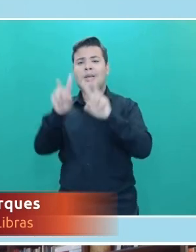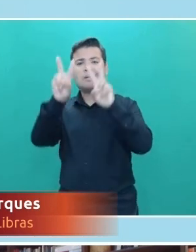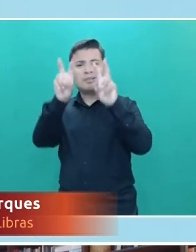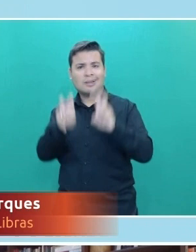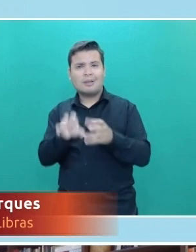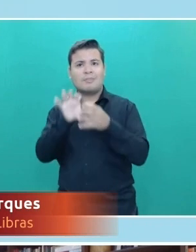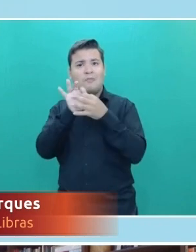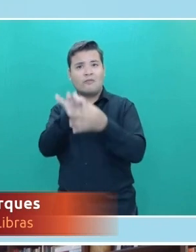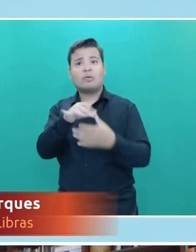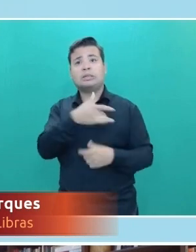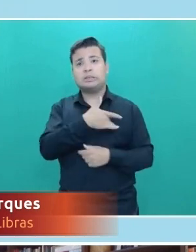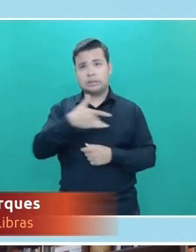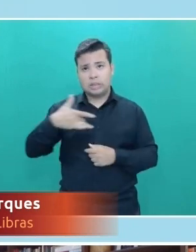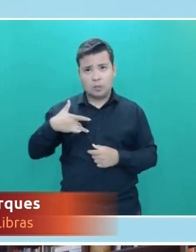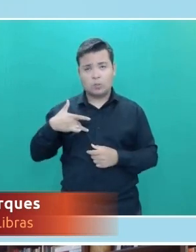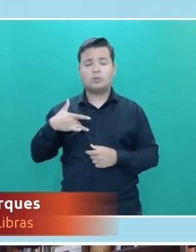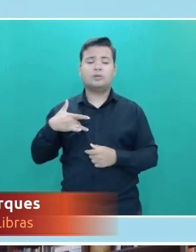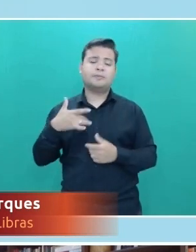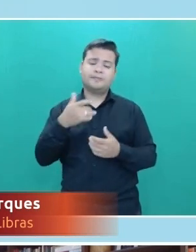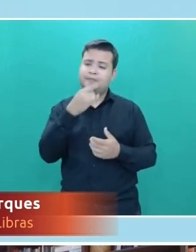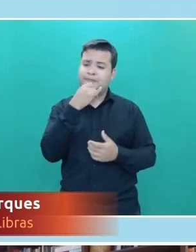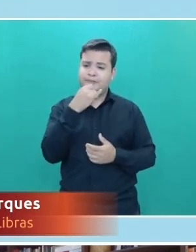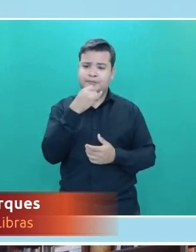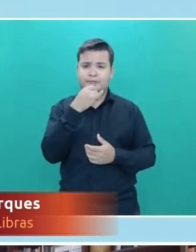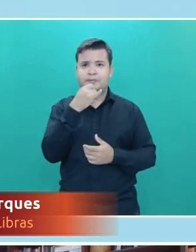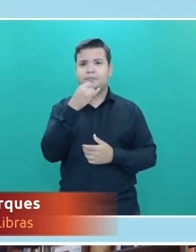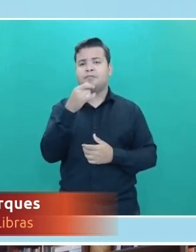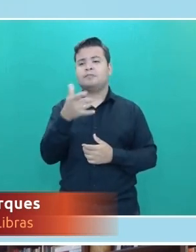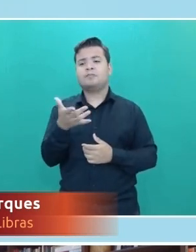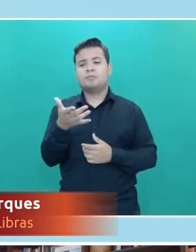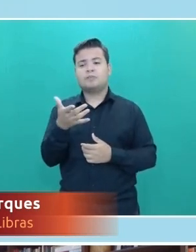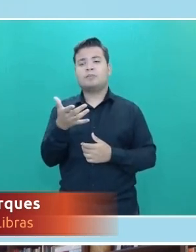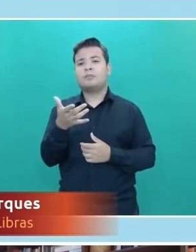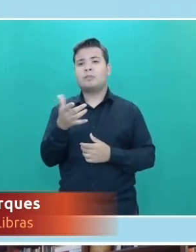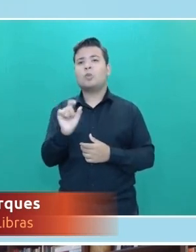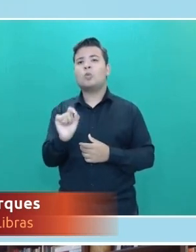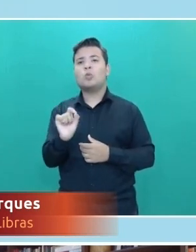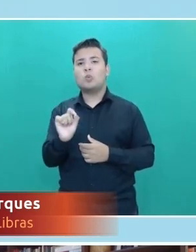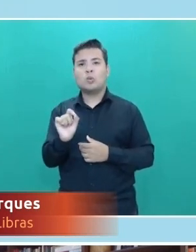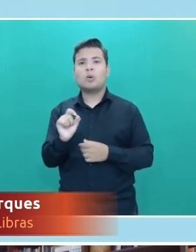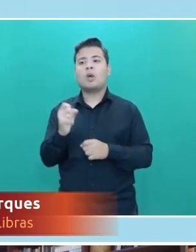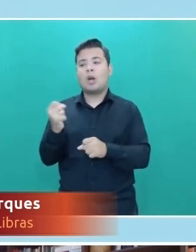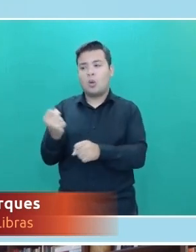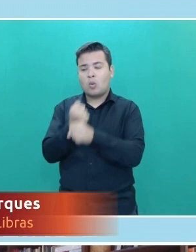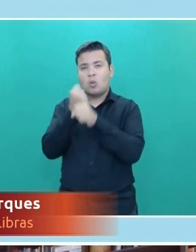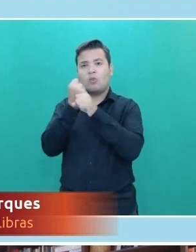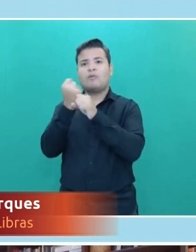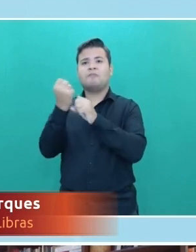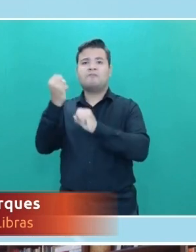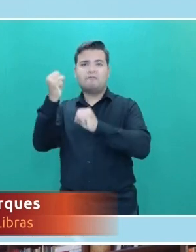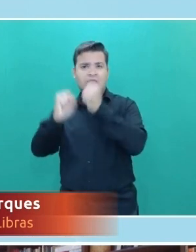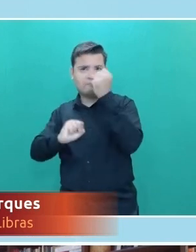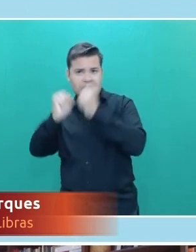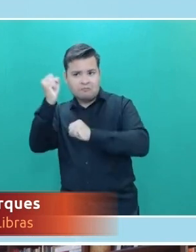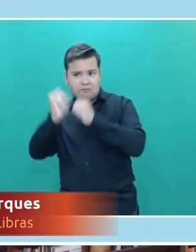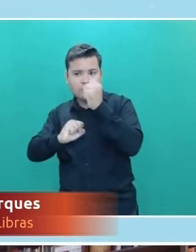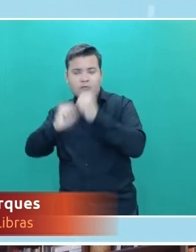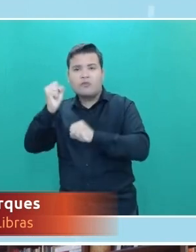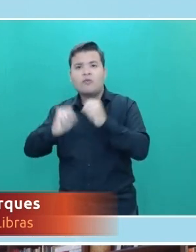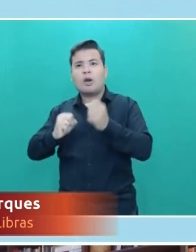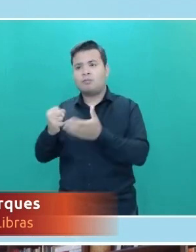para a saúde, né, como houve construção de fábricas de